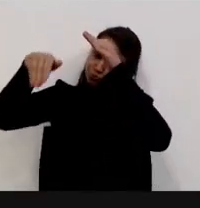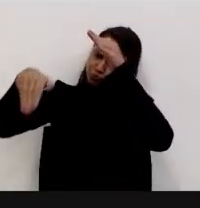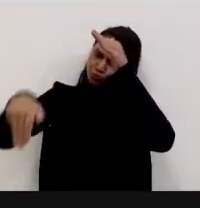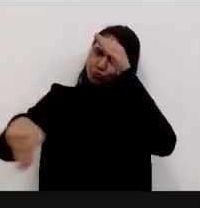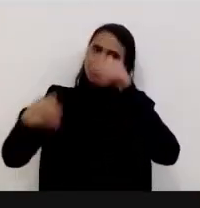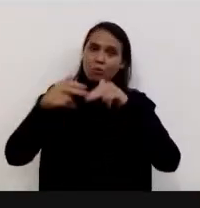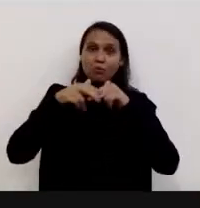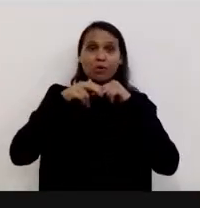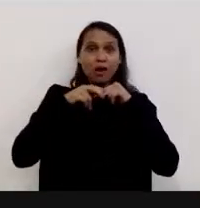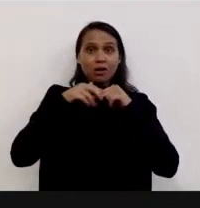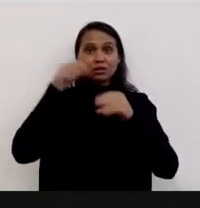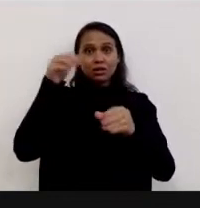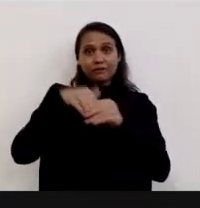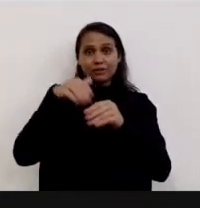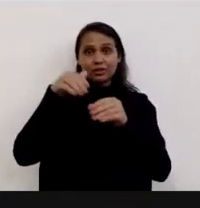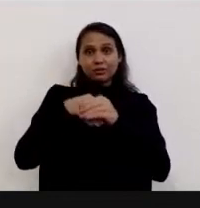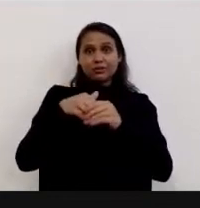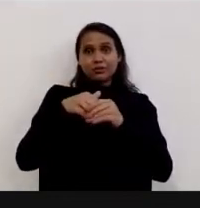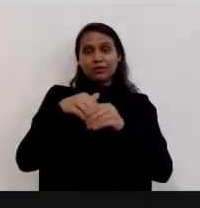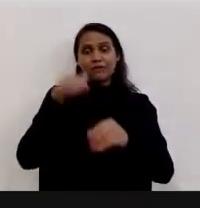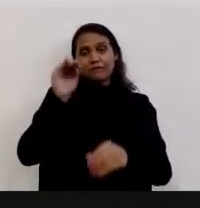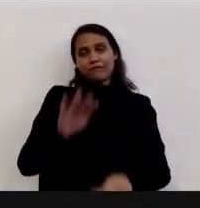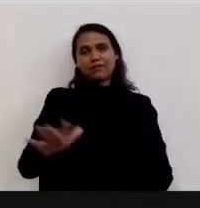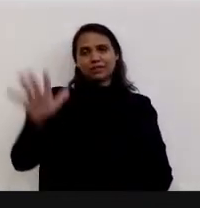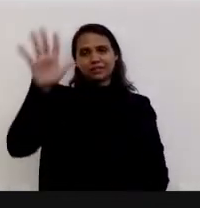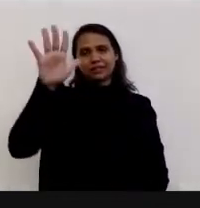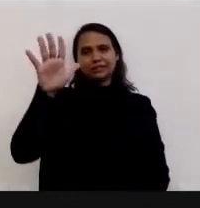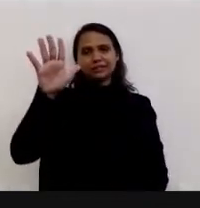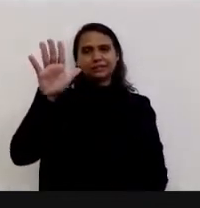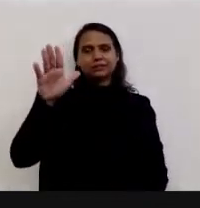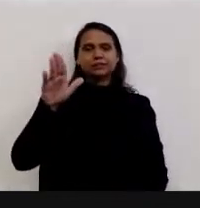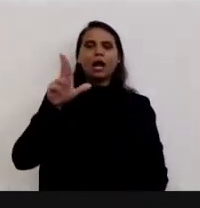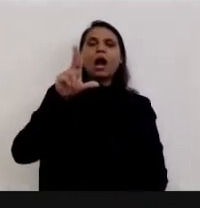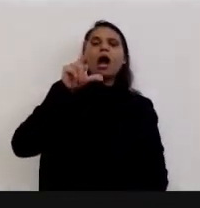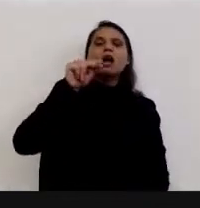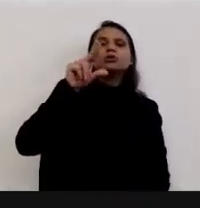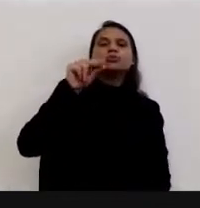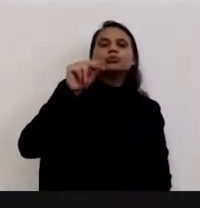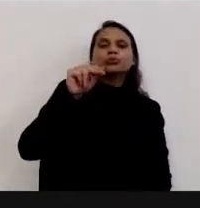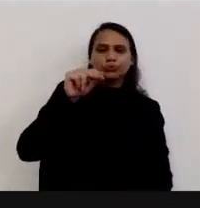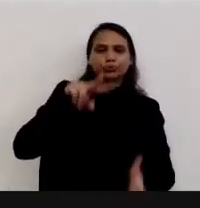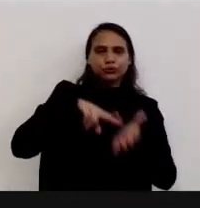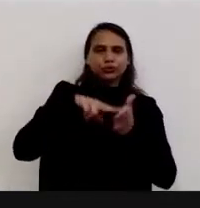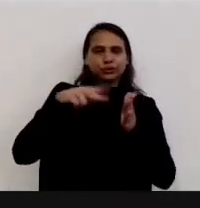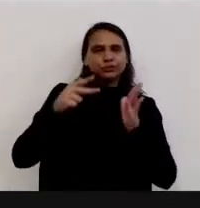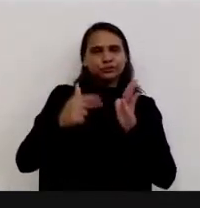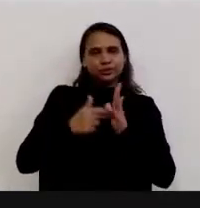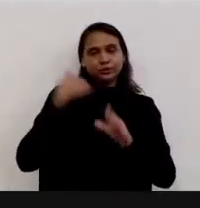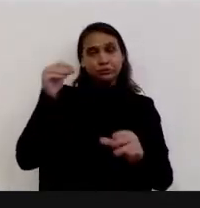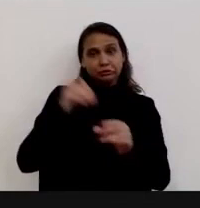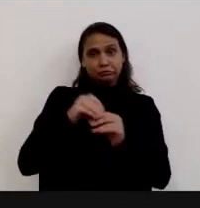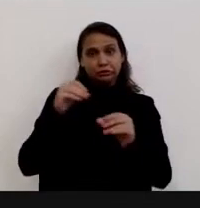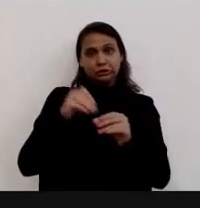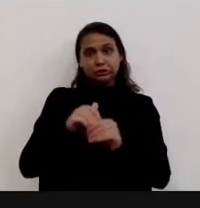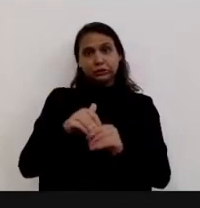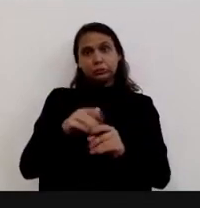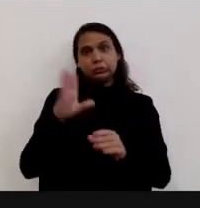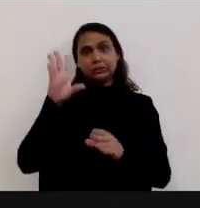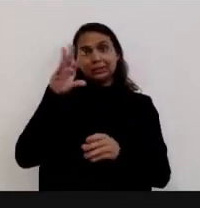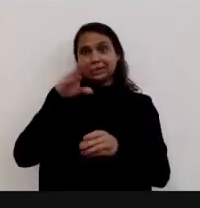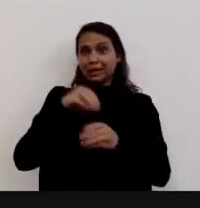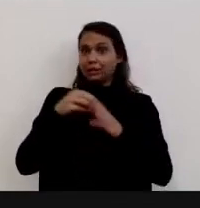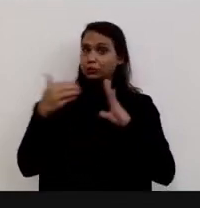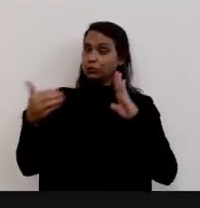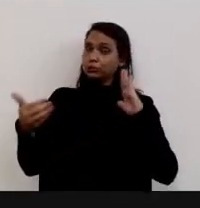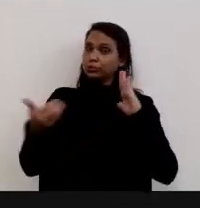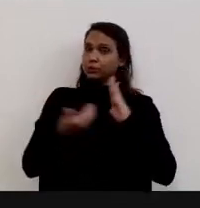conta das eleições federais. Em azul, a gente tem as sessões plenárias, né? Então, costumamos atender praticamente